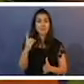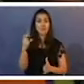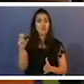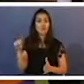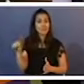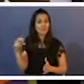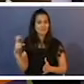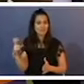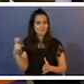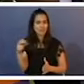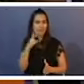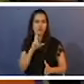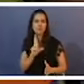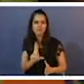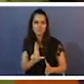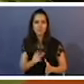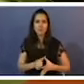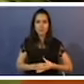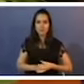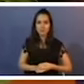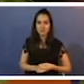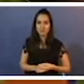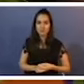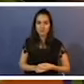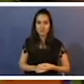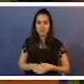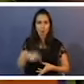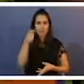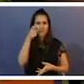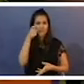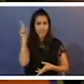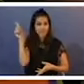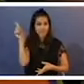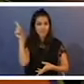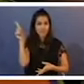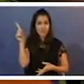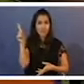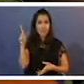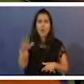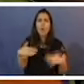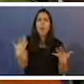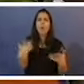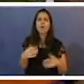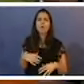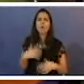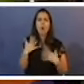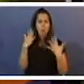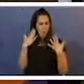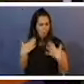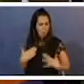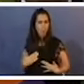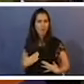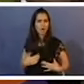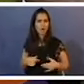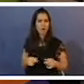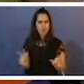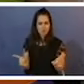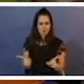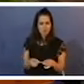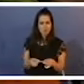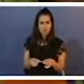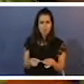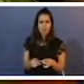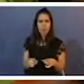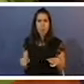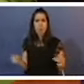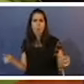195 nós vamos responder agora tá Observe aqui olha como é que é o corpinho dele ele é curto ele é